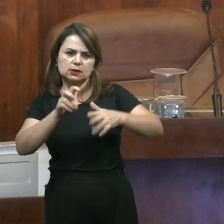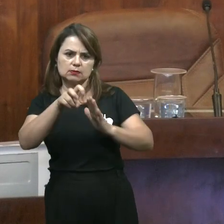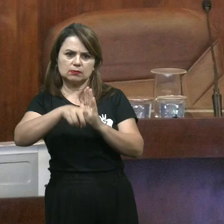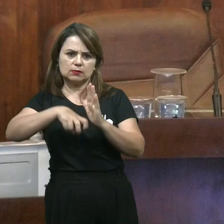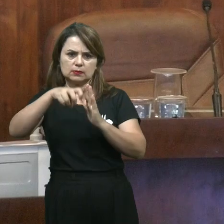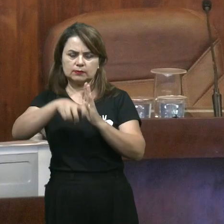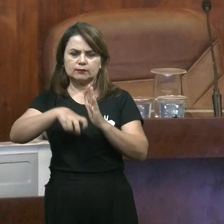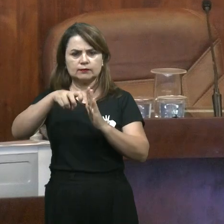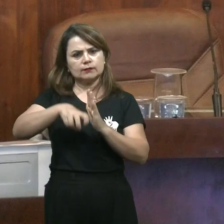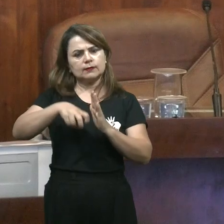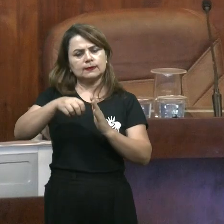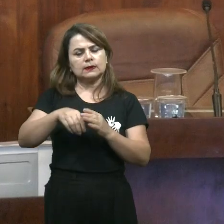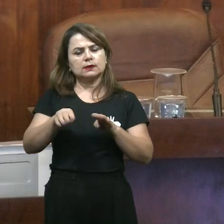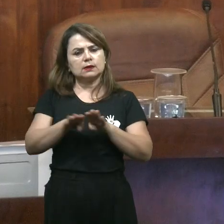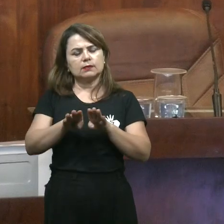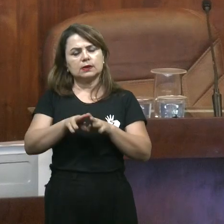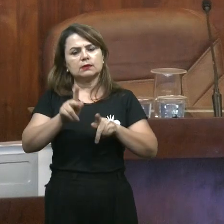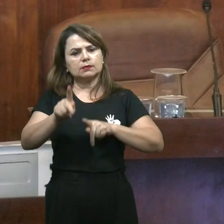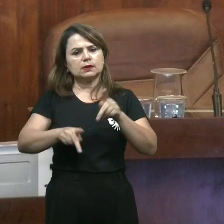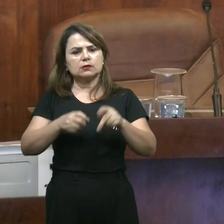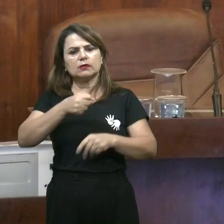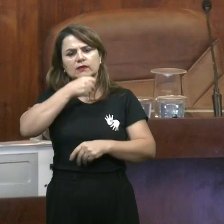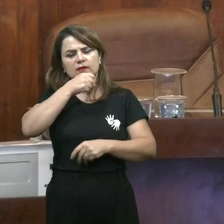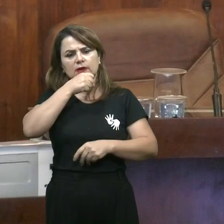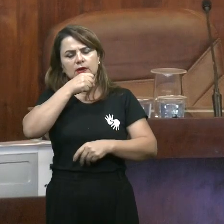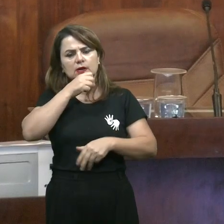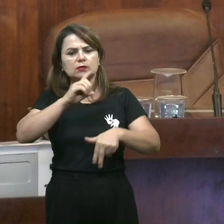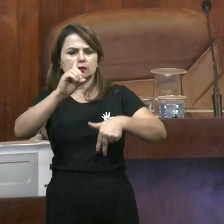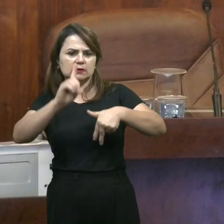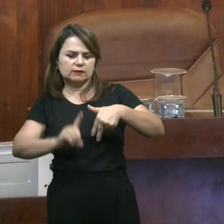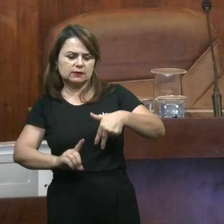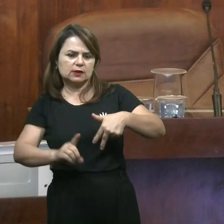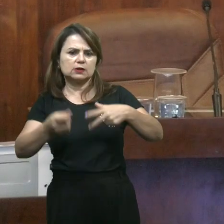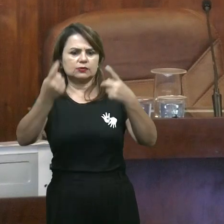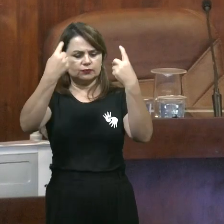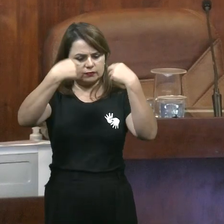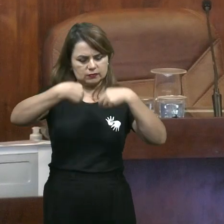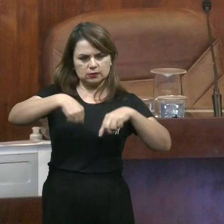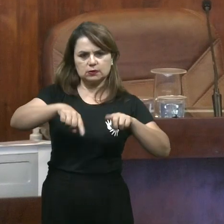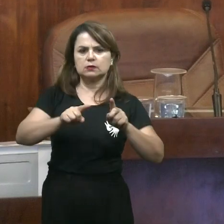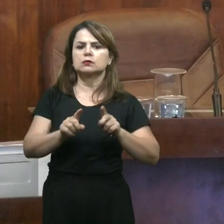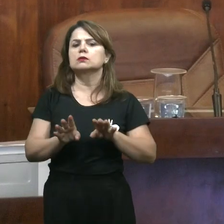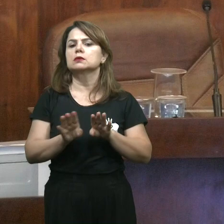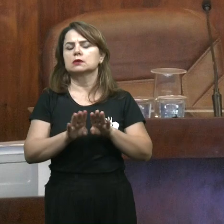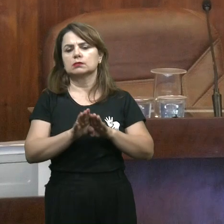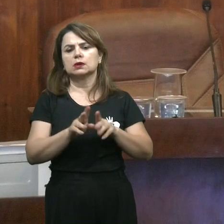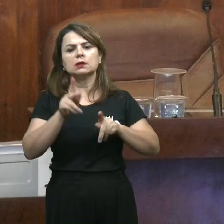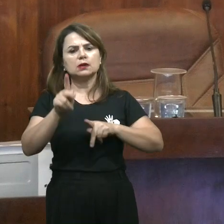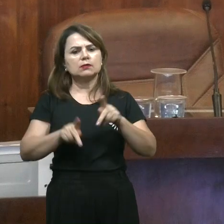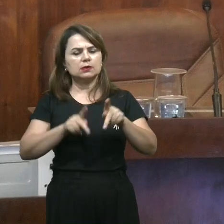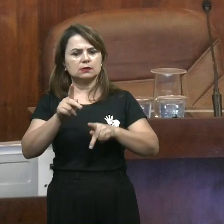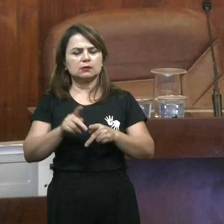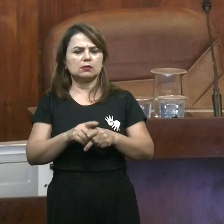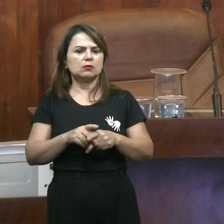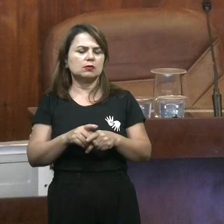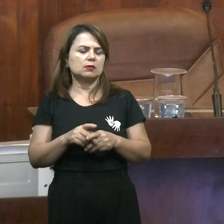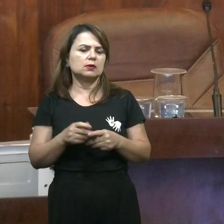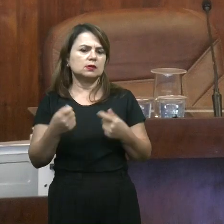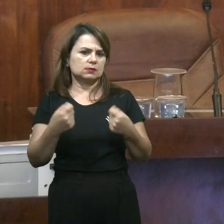mobilidade reduzida, como idosos, pessoas com deficiência física e outros que necessitam de assistência especial.